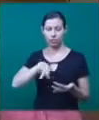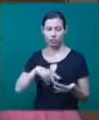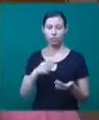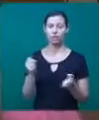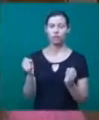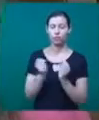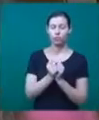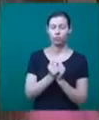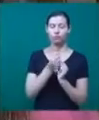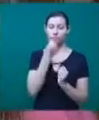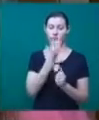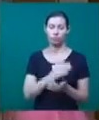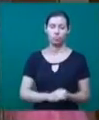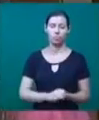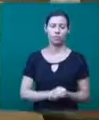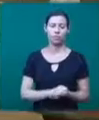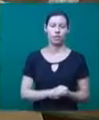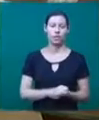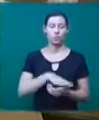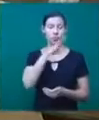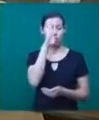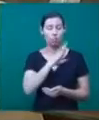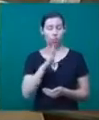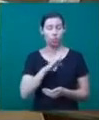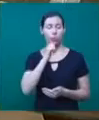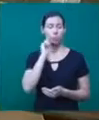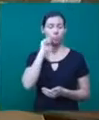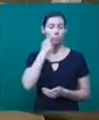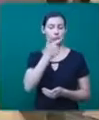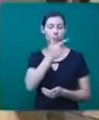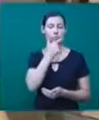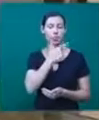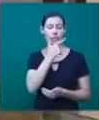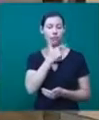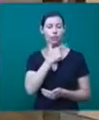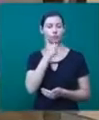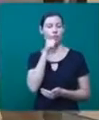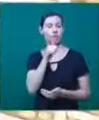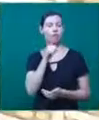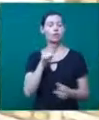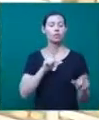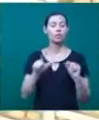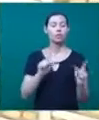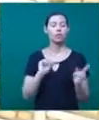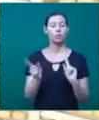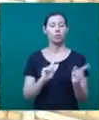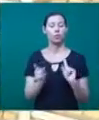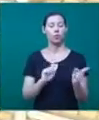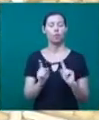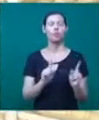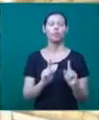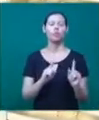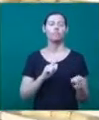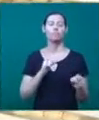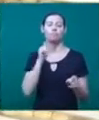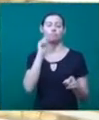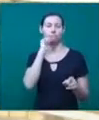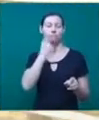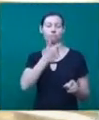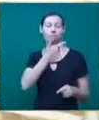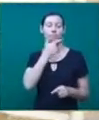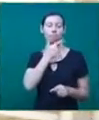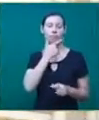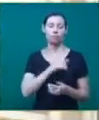inclusive. Entre bolo e pão de queijo, o que será que a Giovana prefere? Pão de queijo. A dona Luzia é sócia proprietária